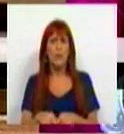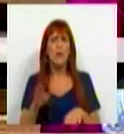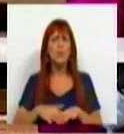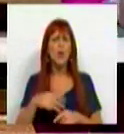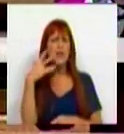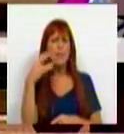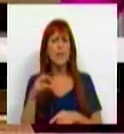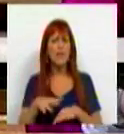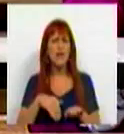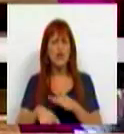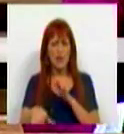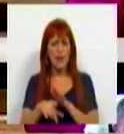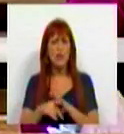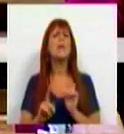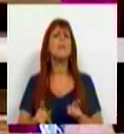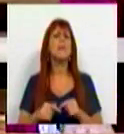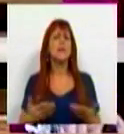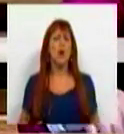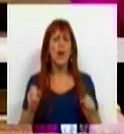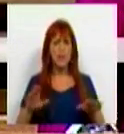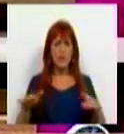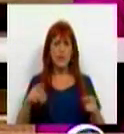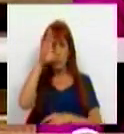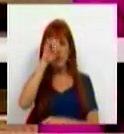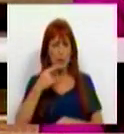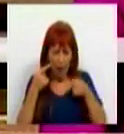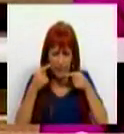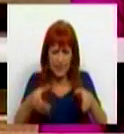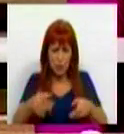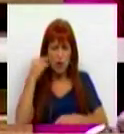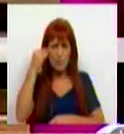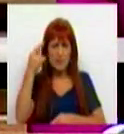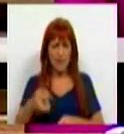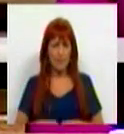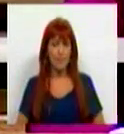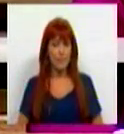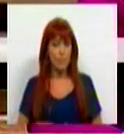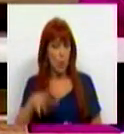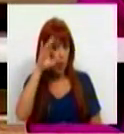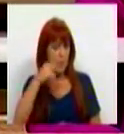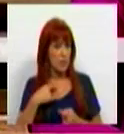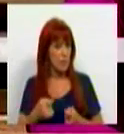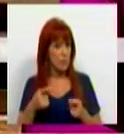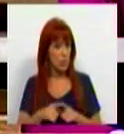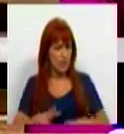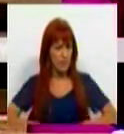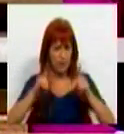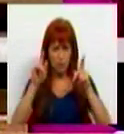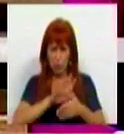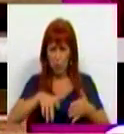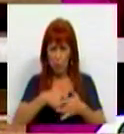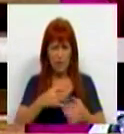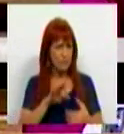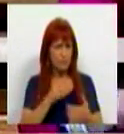isso, a simplificação legislativa merece, desde o início deste Governo, uma atenção especial. O Governo está apostado em desenvolver um